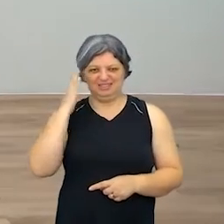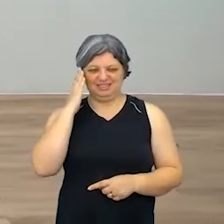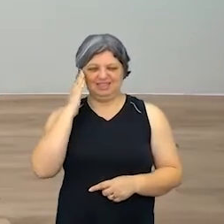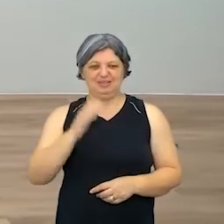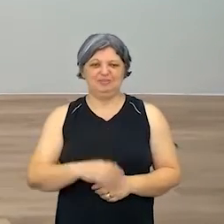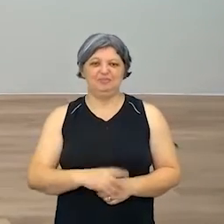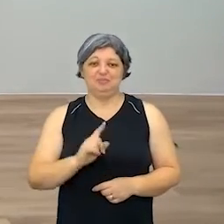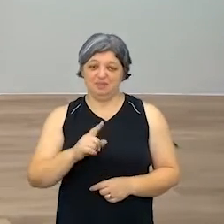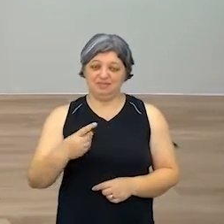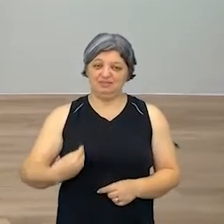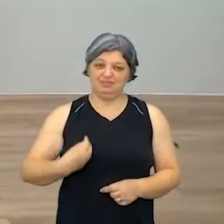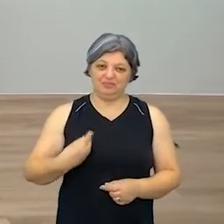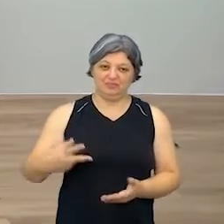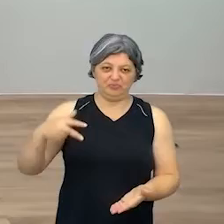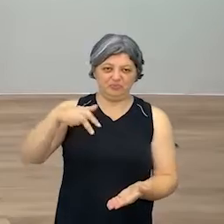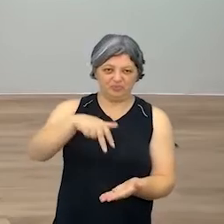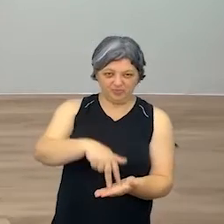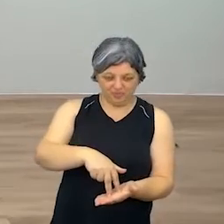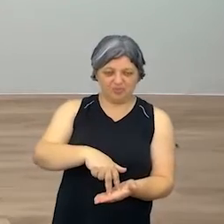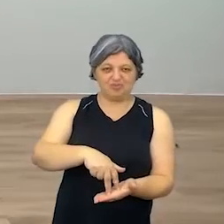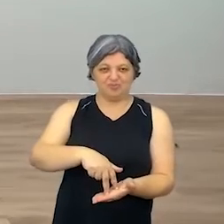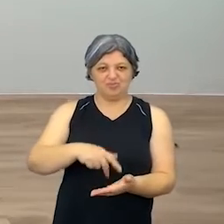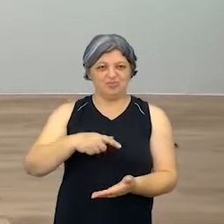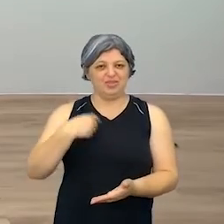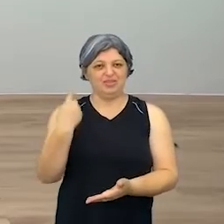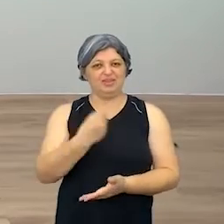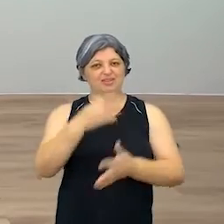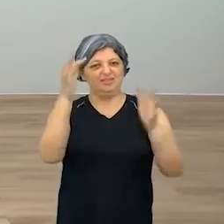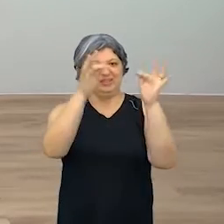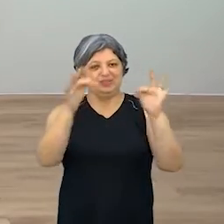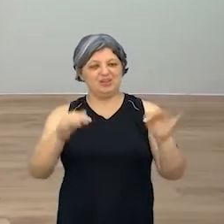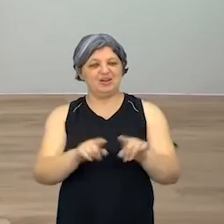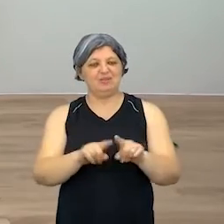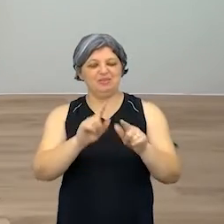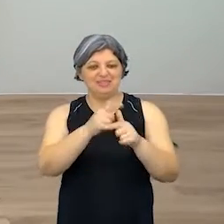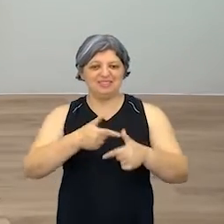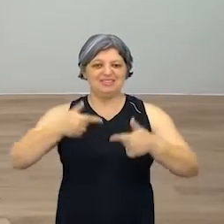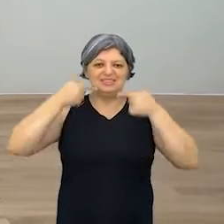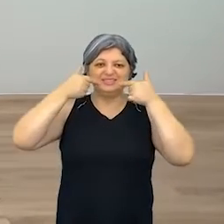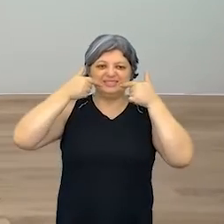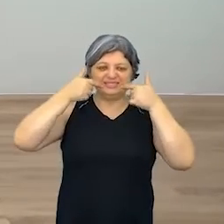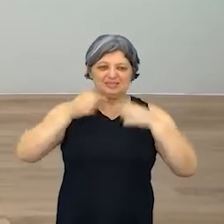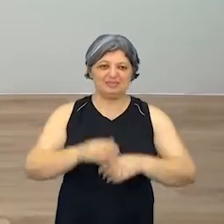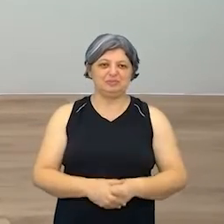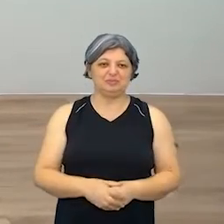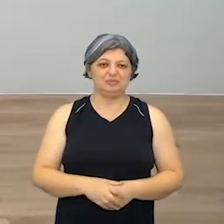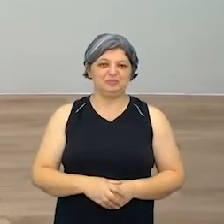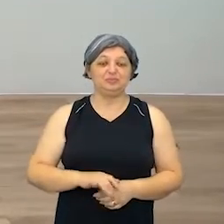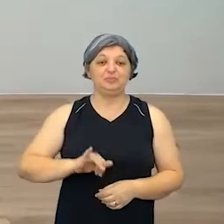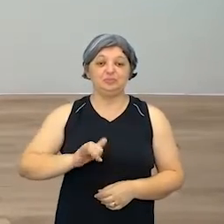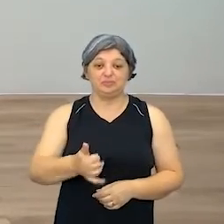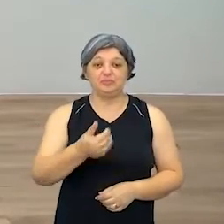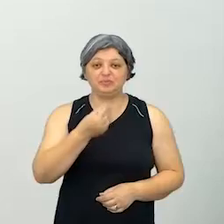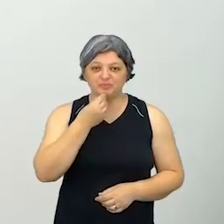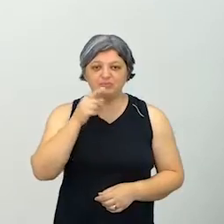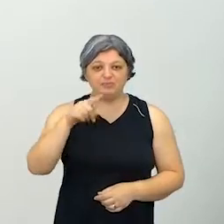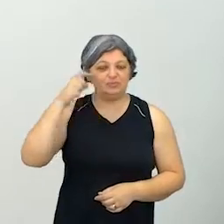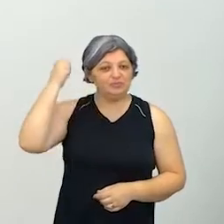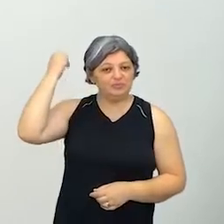está aqui para deixar a gente mais feliz com esse sorriso largo dela. Aproveita para você se descrever,